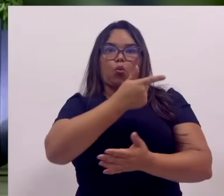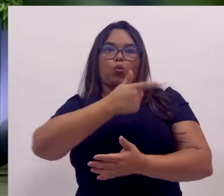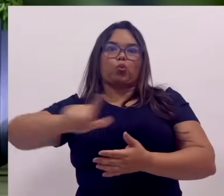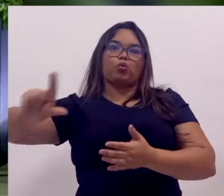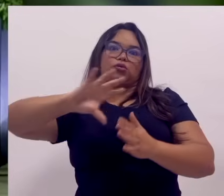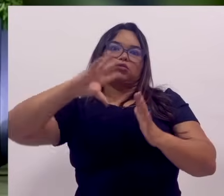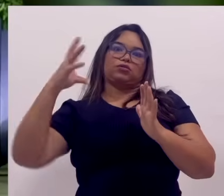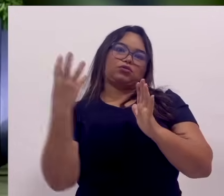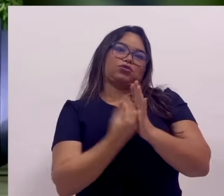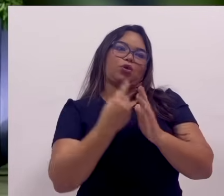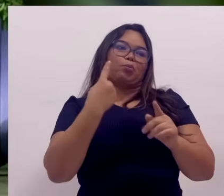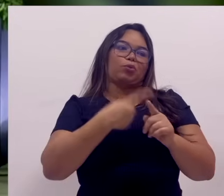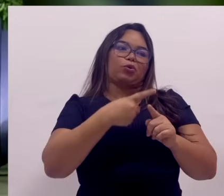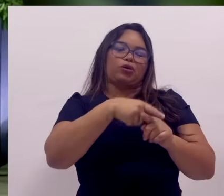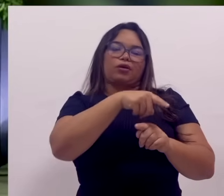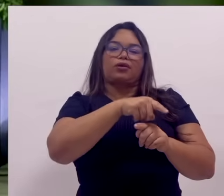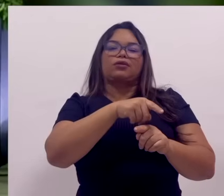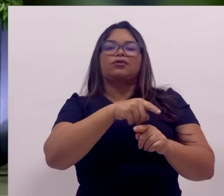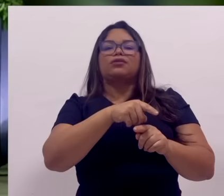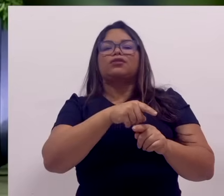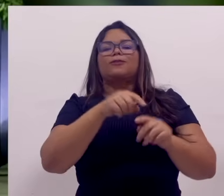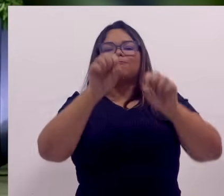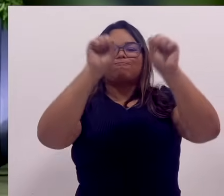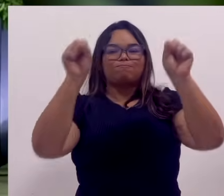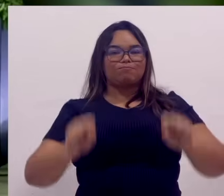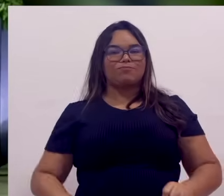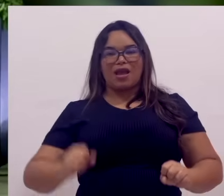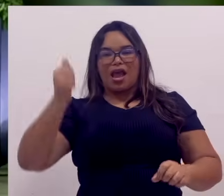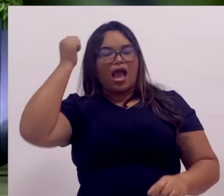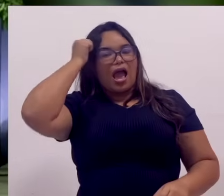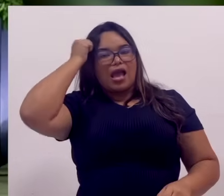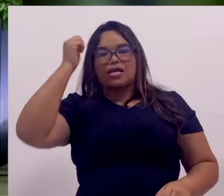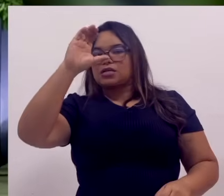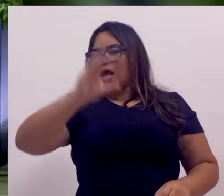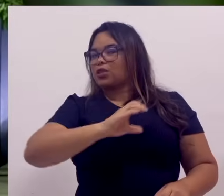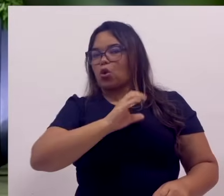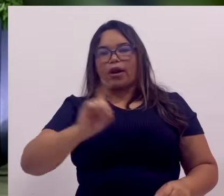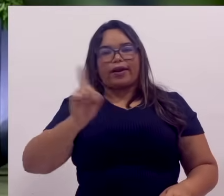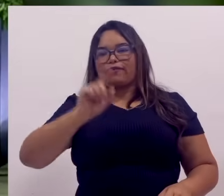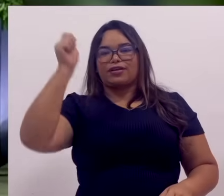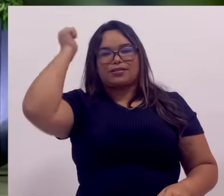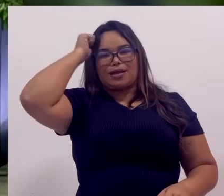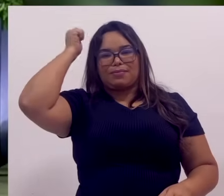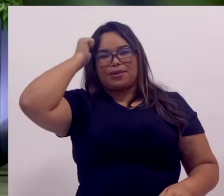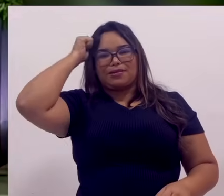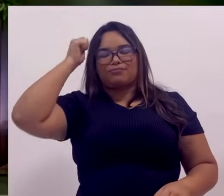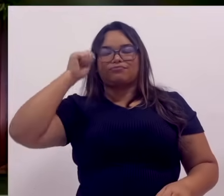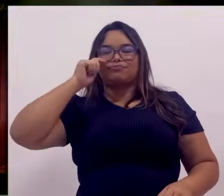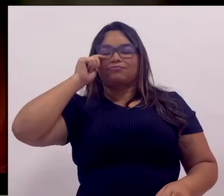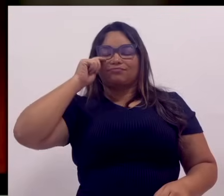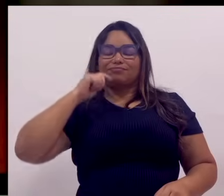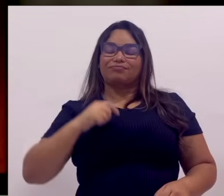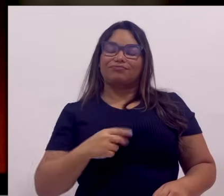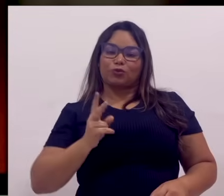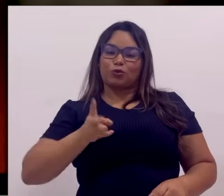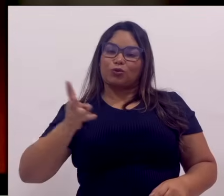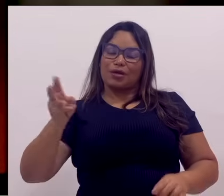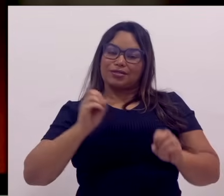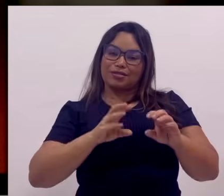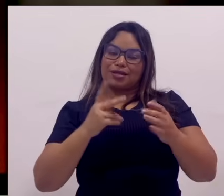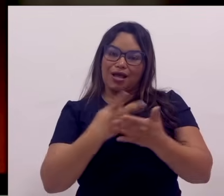esse sistema não vai se arrepender. É um sistema problemático. E ferirei de morte os seus